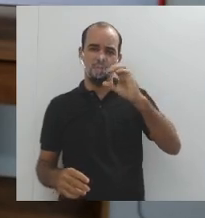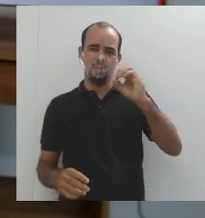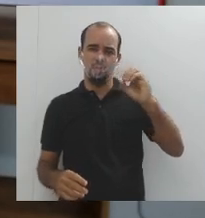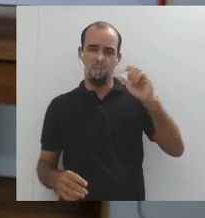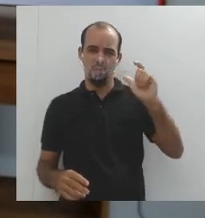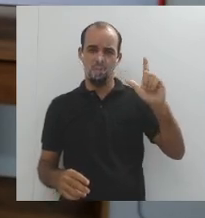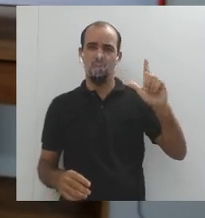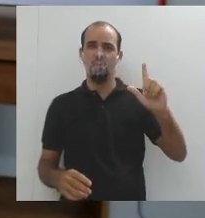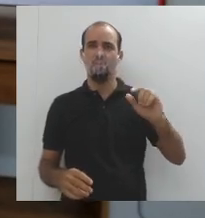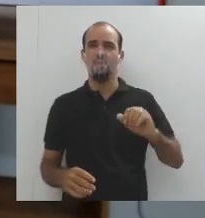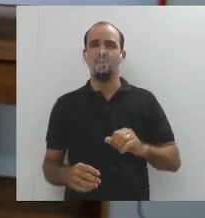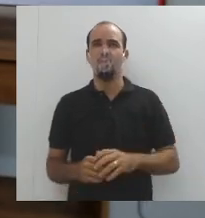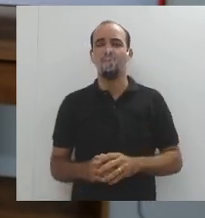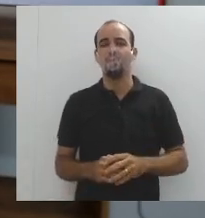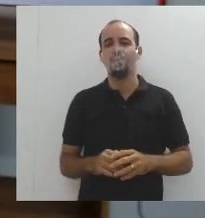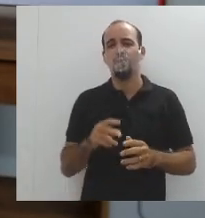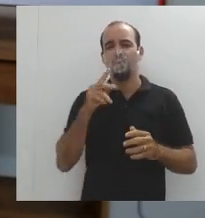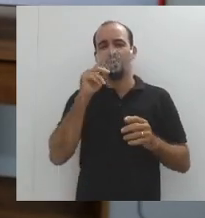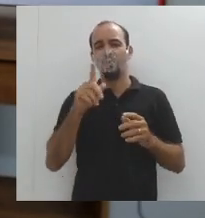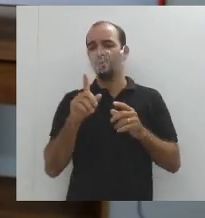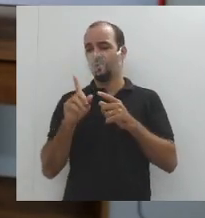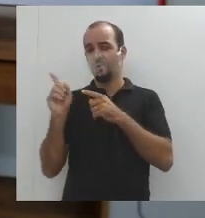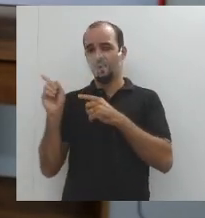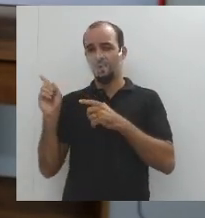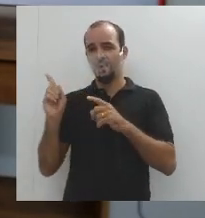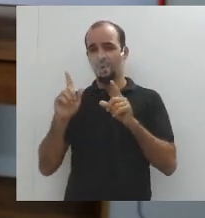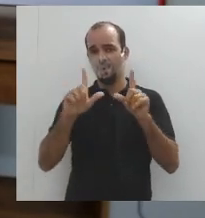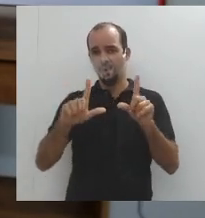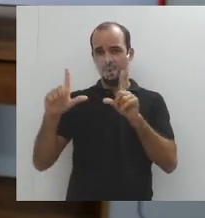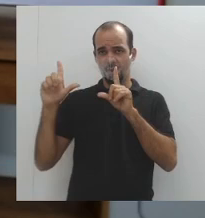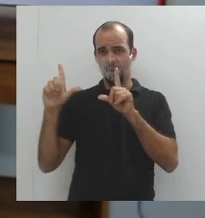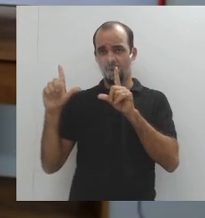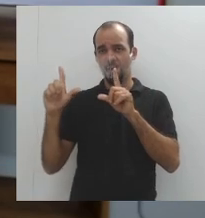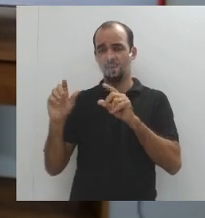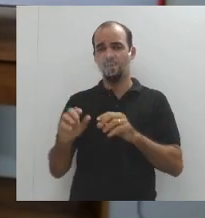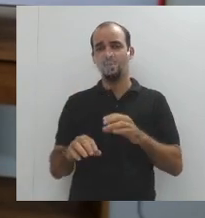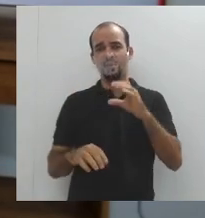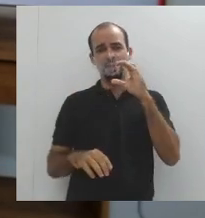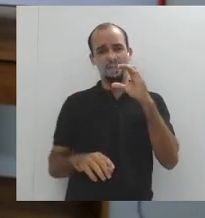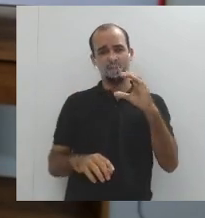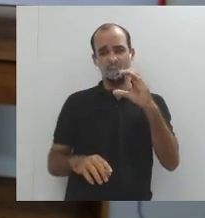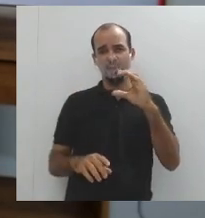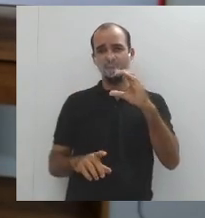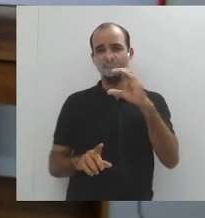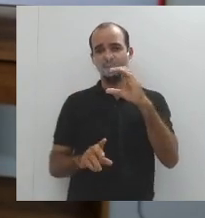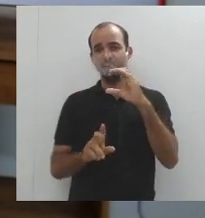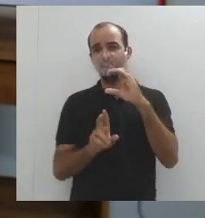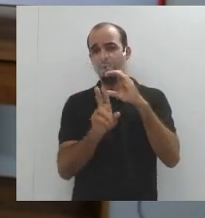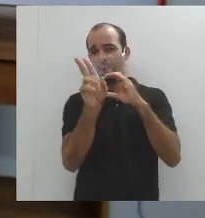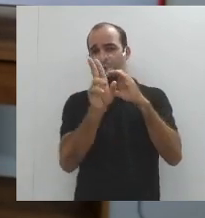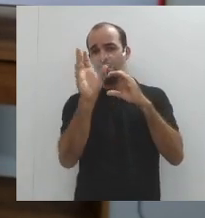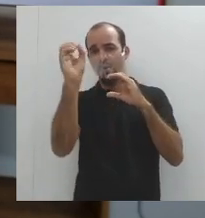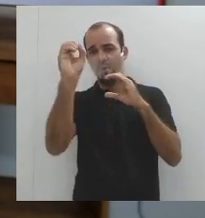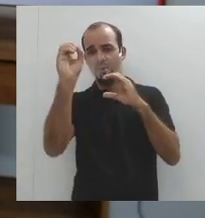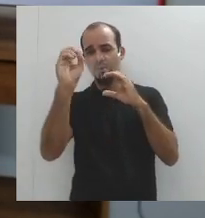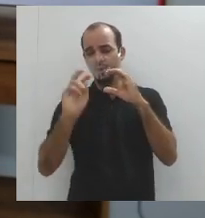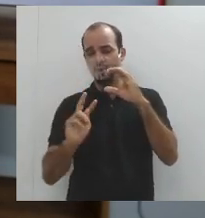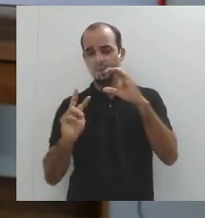queria que vocês vissem essa função aqui, ó, C dupla O